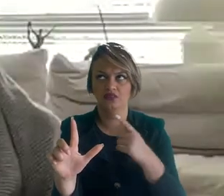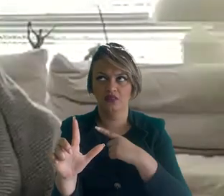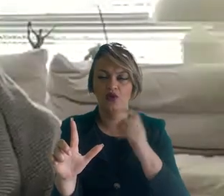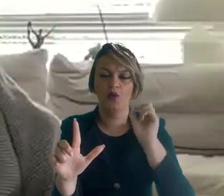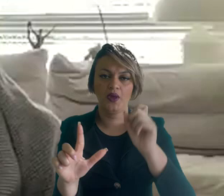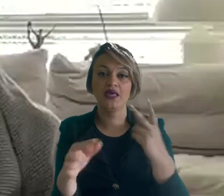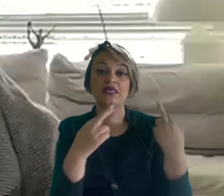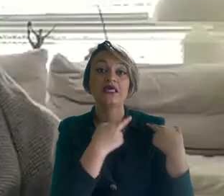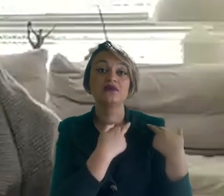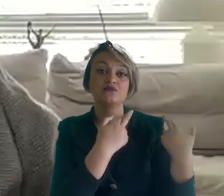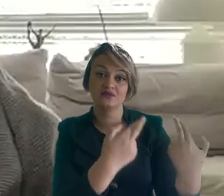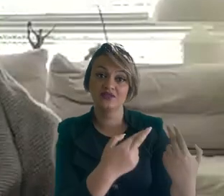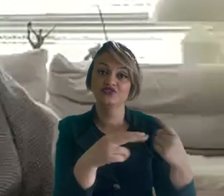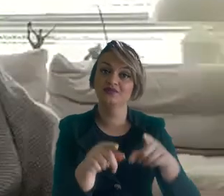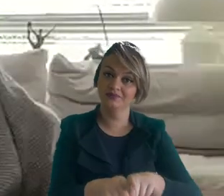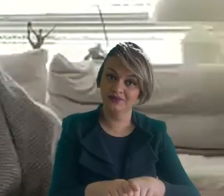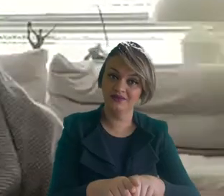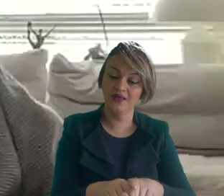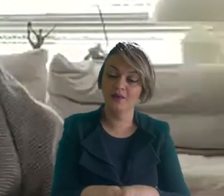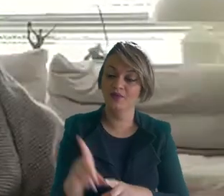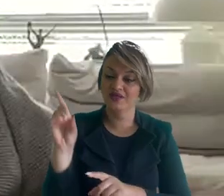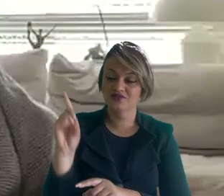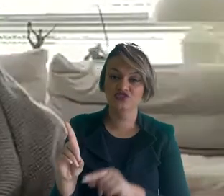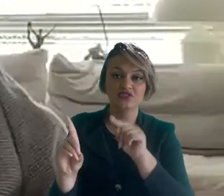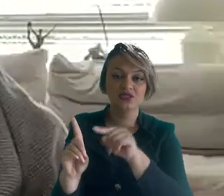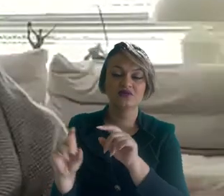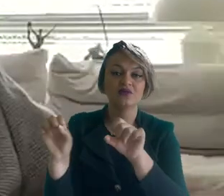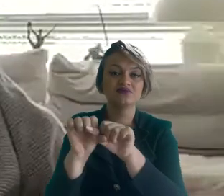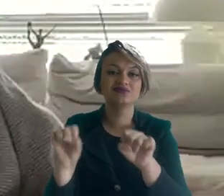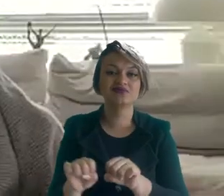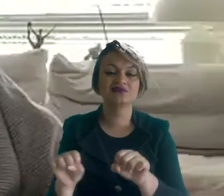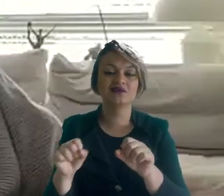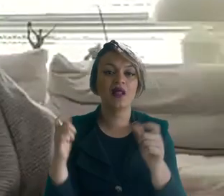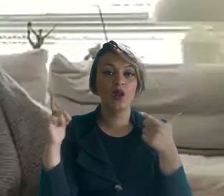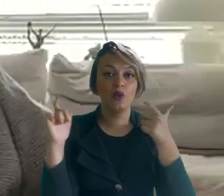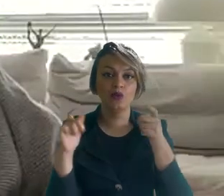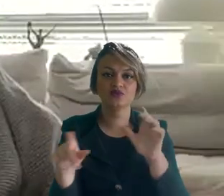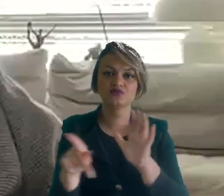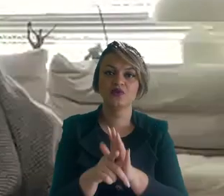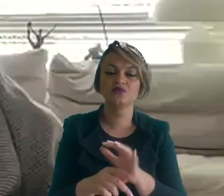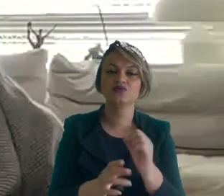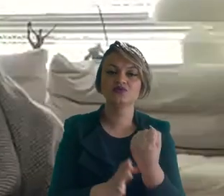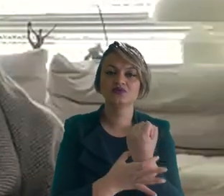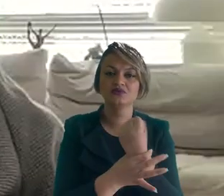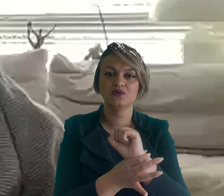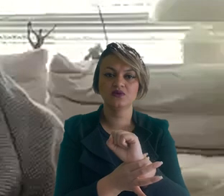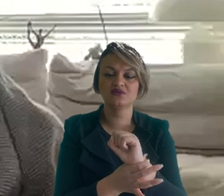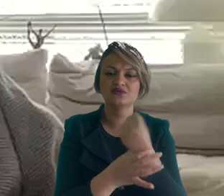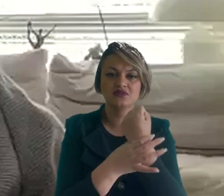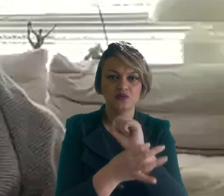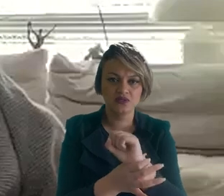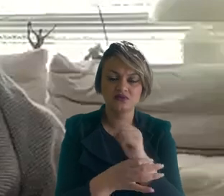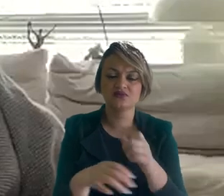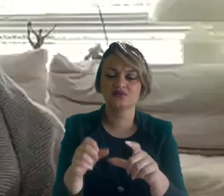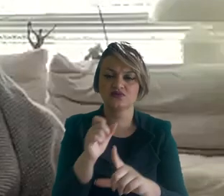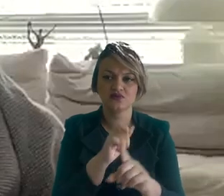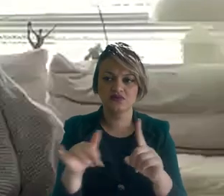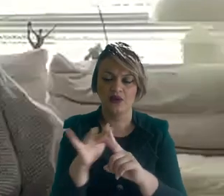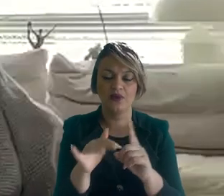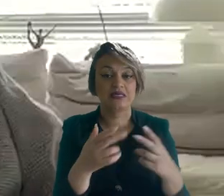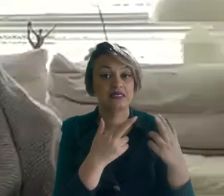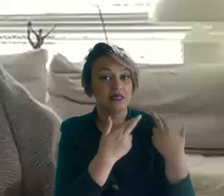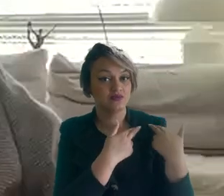afinal das contas o direito é um sistema lógico de segurança de segurança social e a responsabilidade